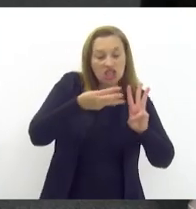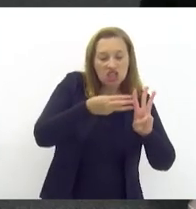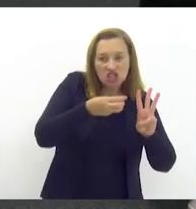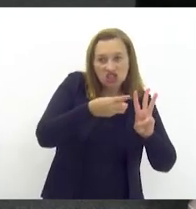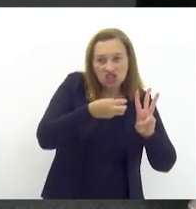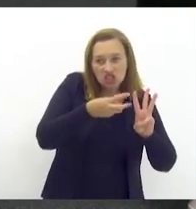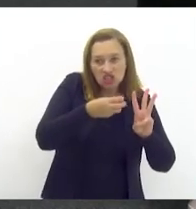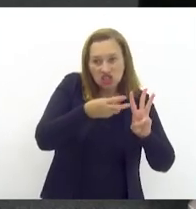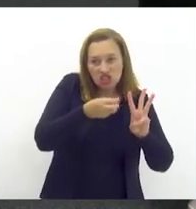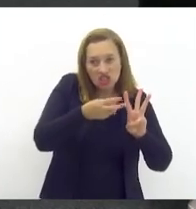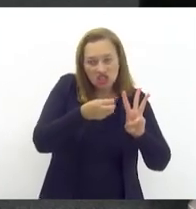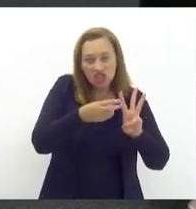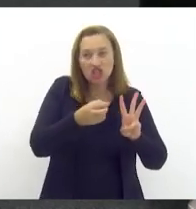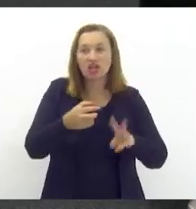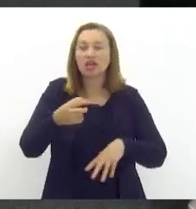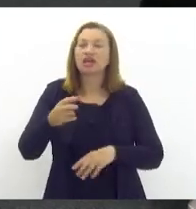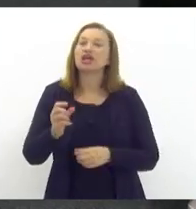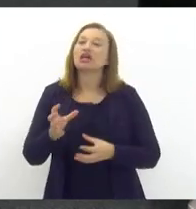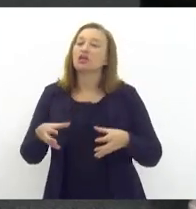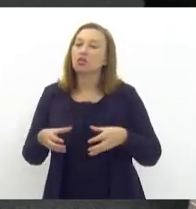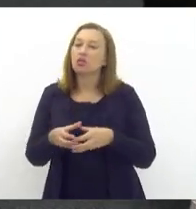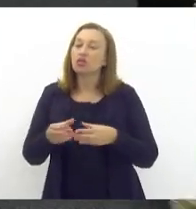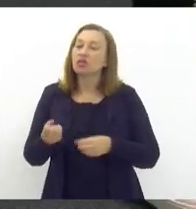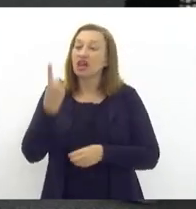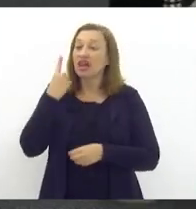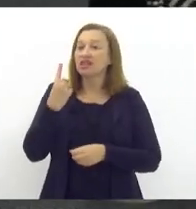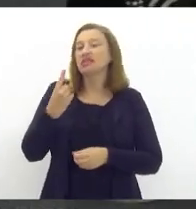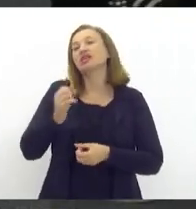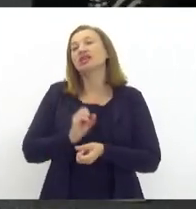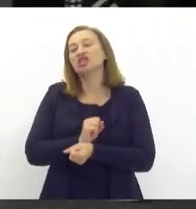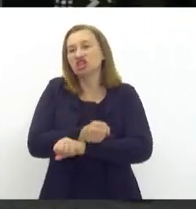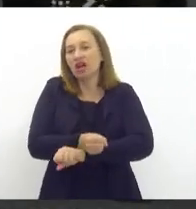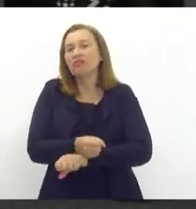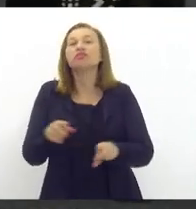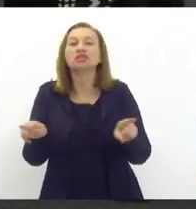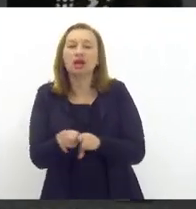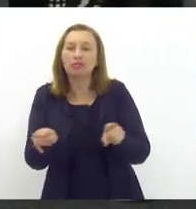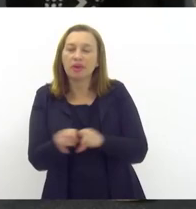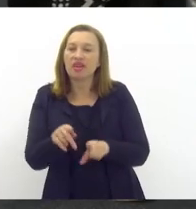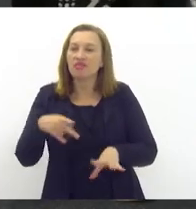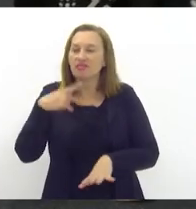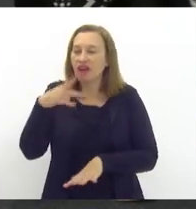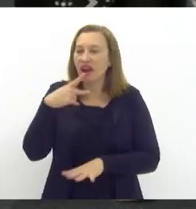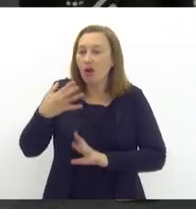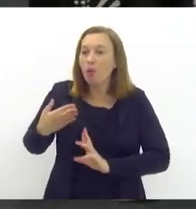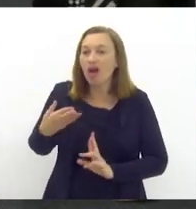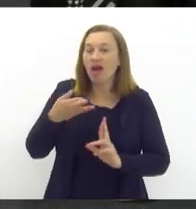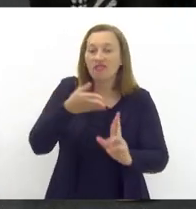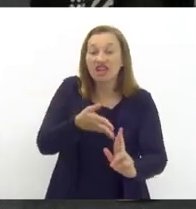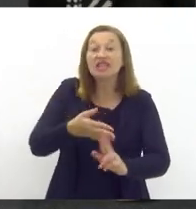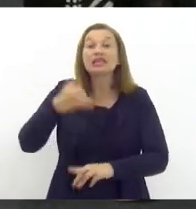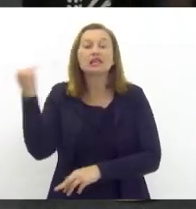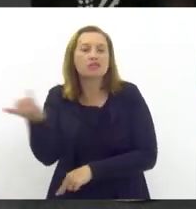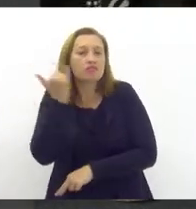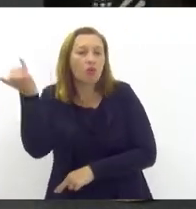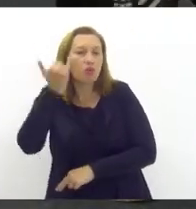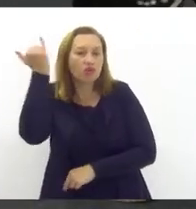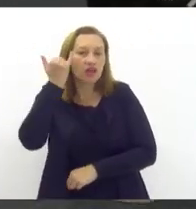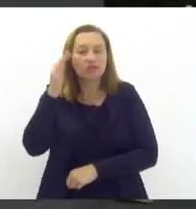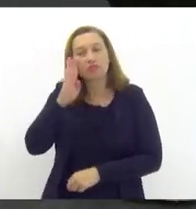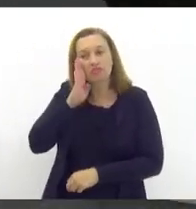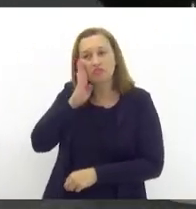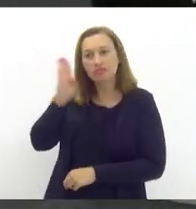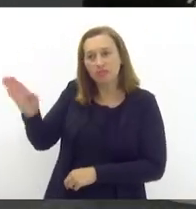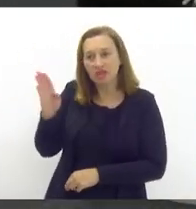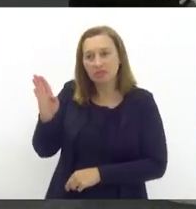das comunidades tradicionais, a gente também tem que trazer uma referência importante e